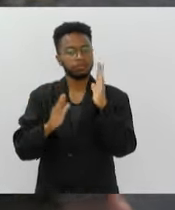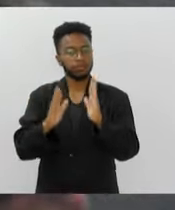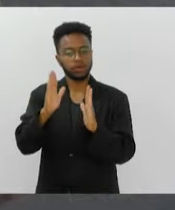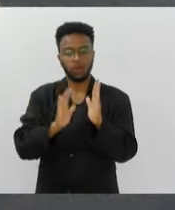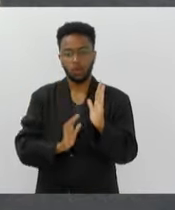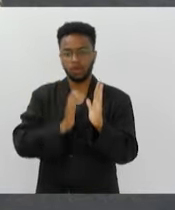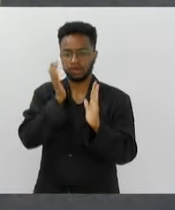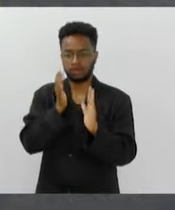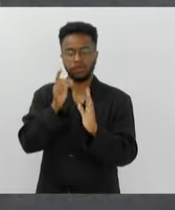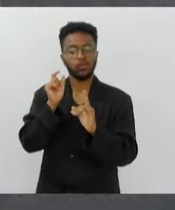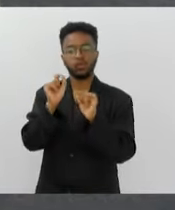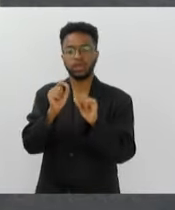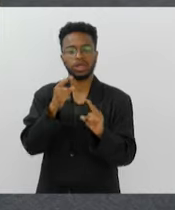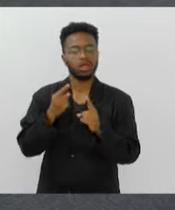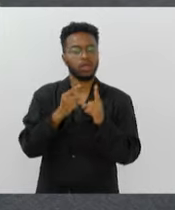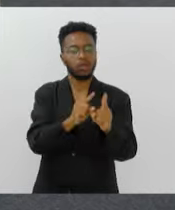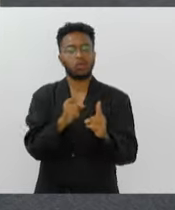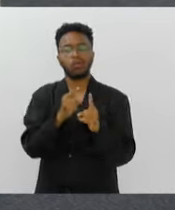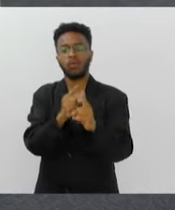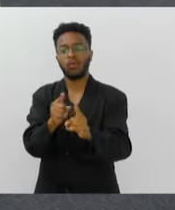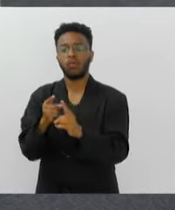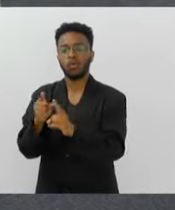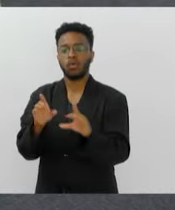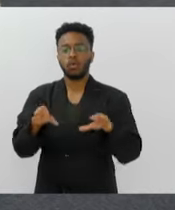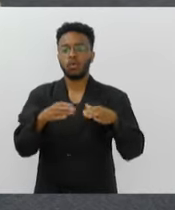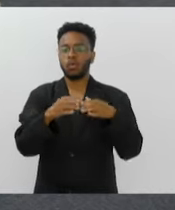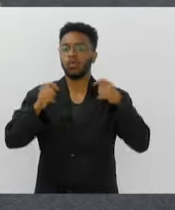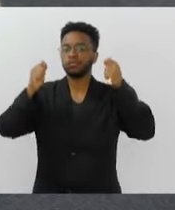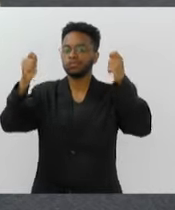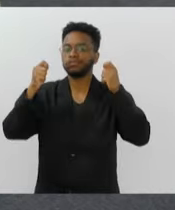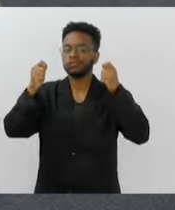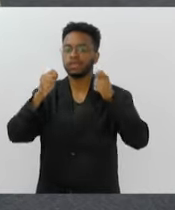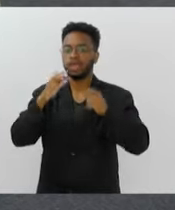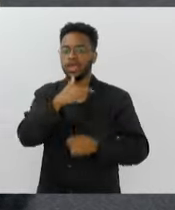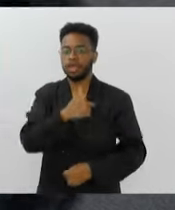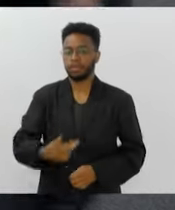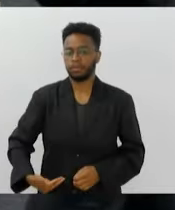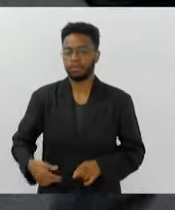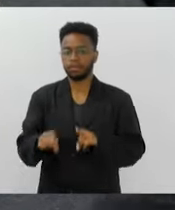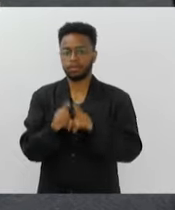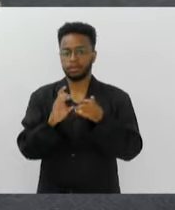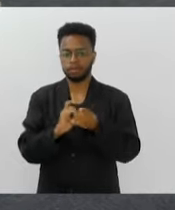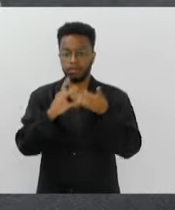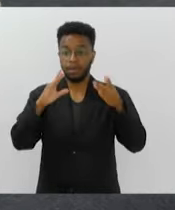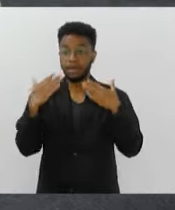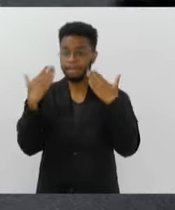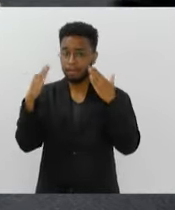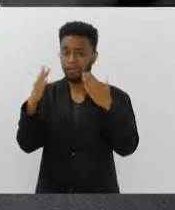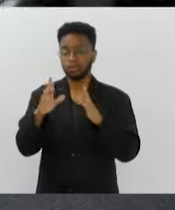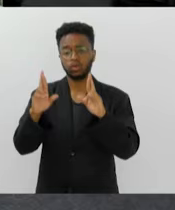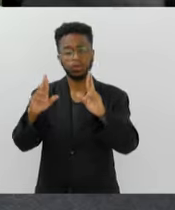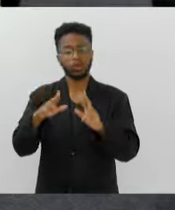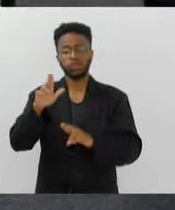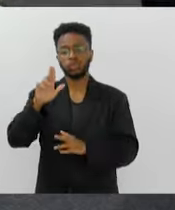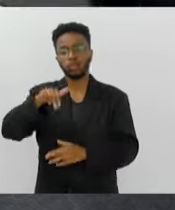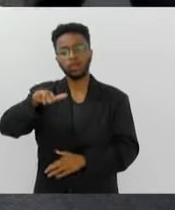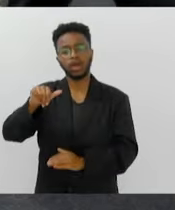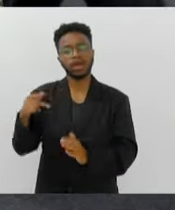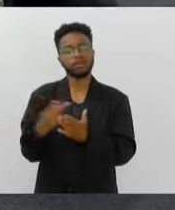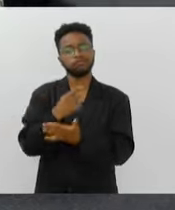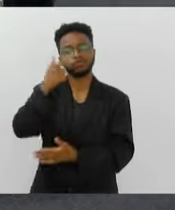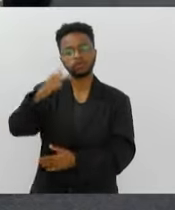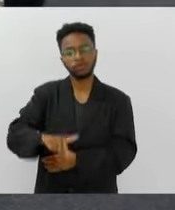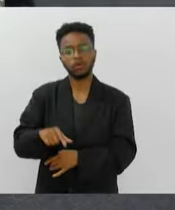Perseguição Aos militantes republicanos Democratas parabéns para que nunca se repita para que